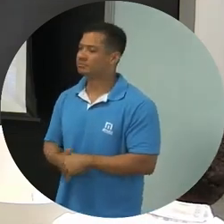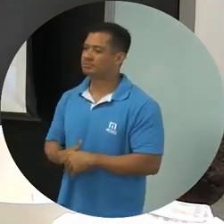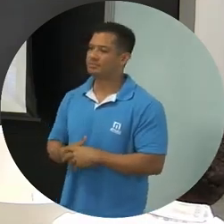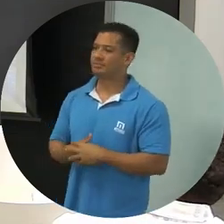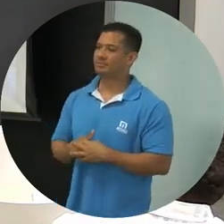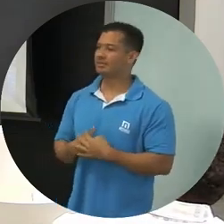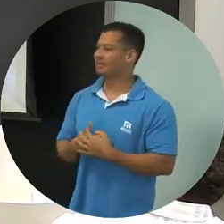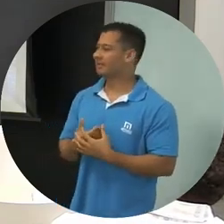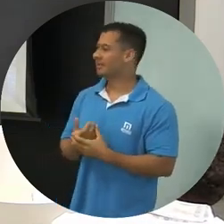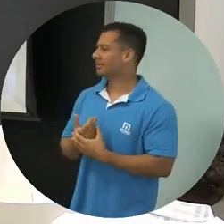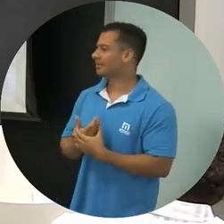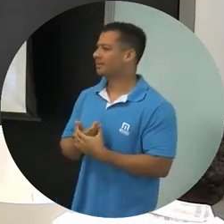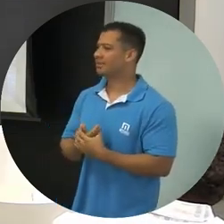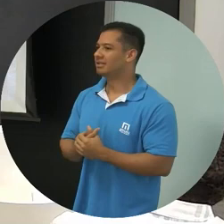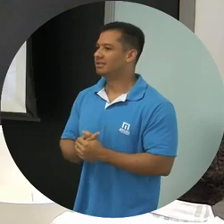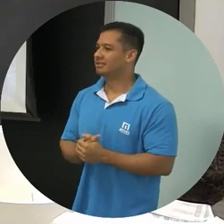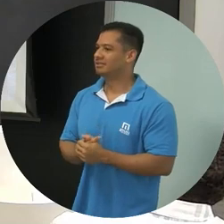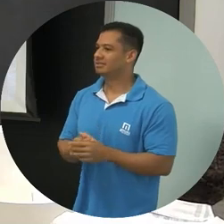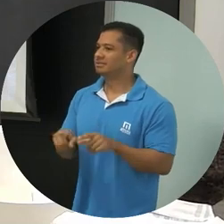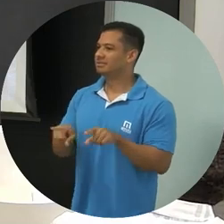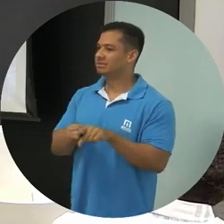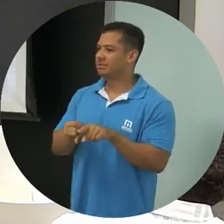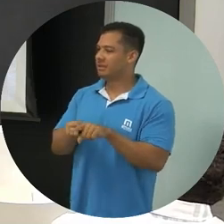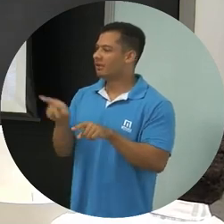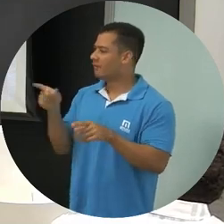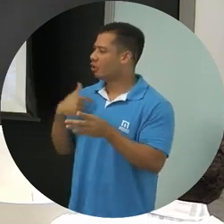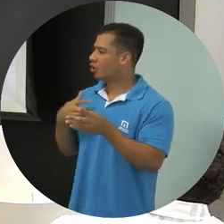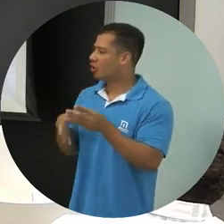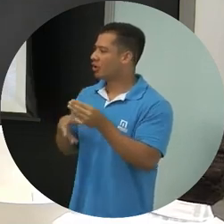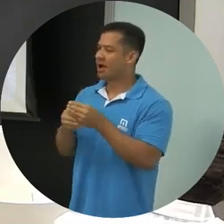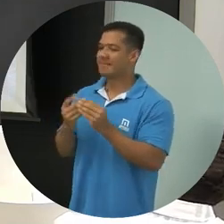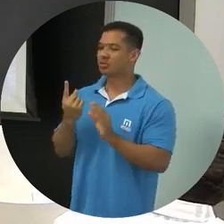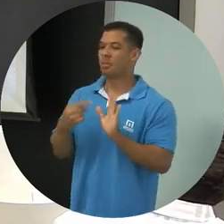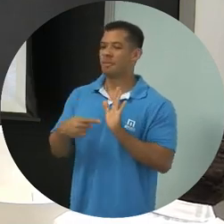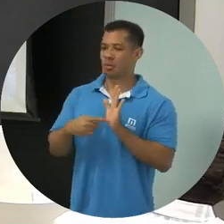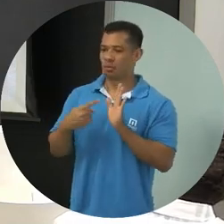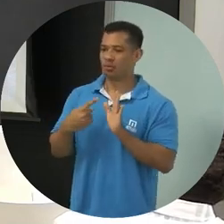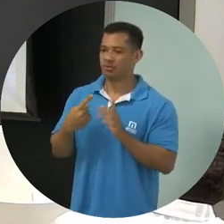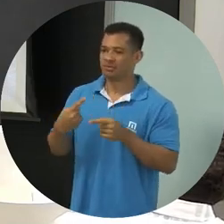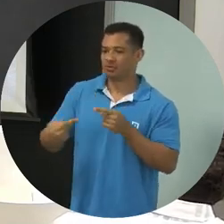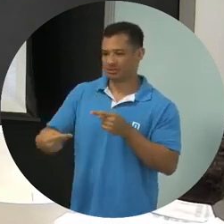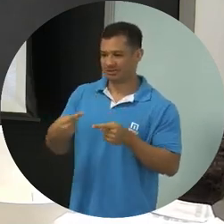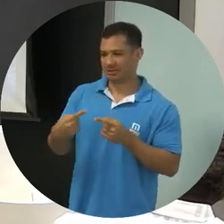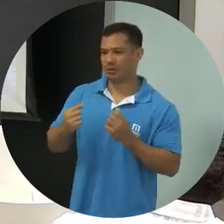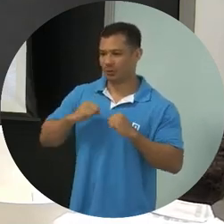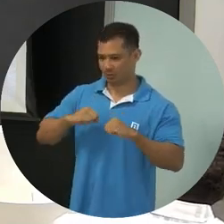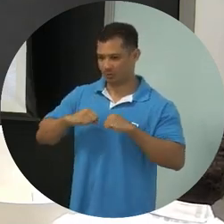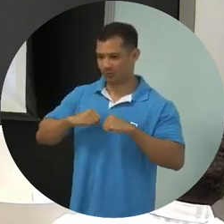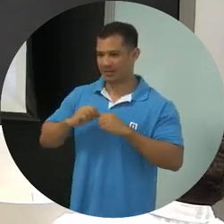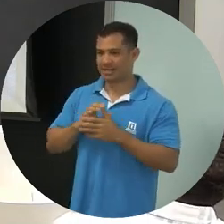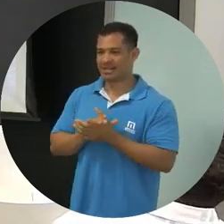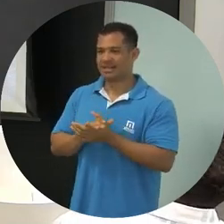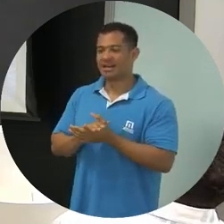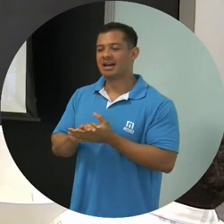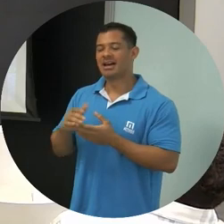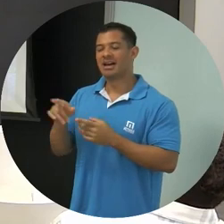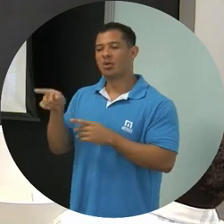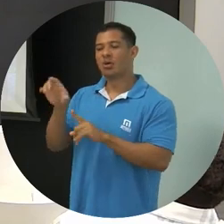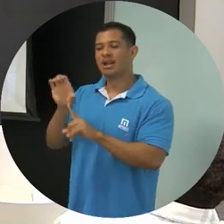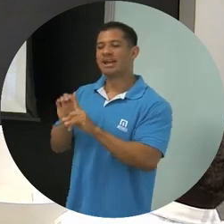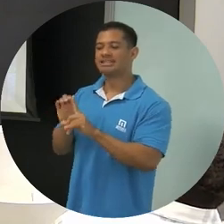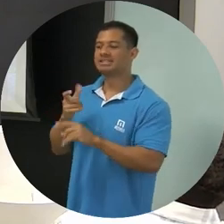Vou colocar mais um ponto aqui em cima dessa discussão. A gente teve um escopo recente onde o cliente estava